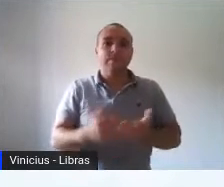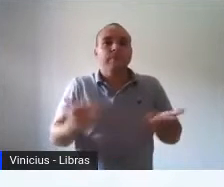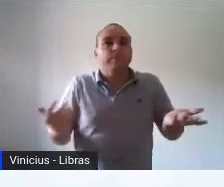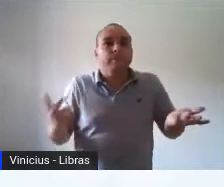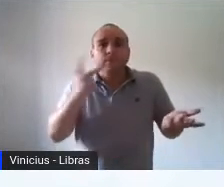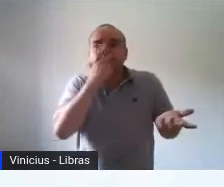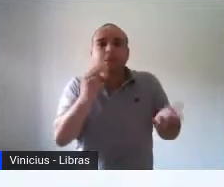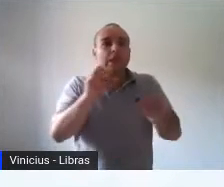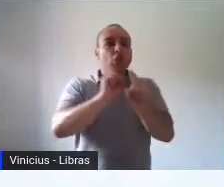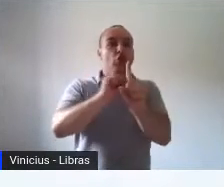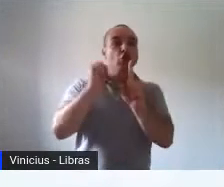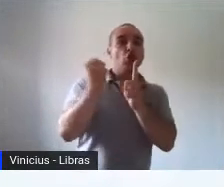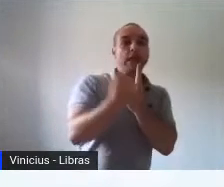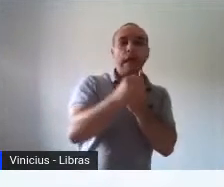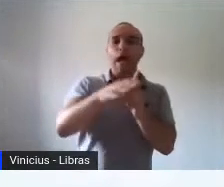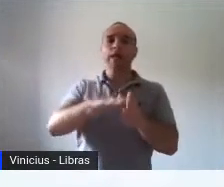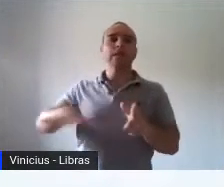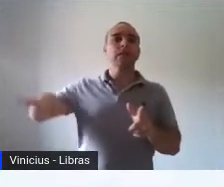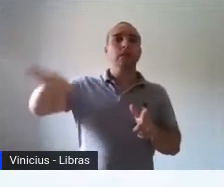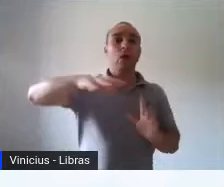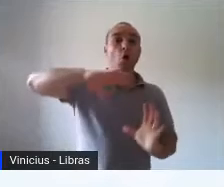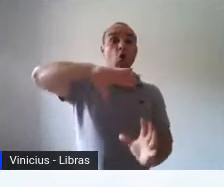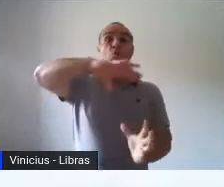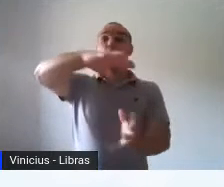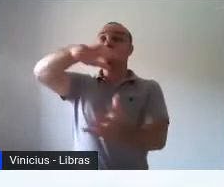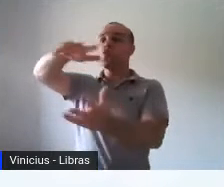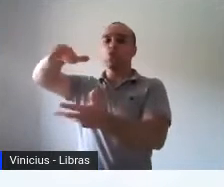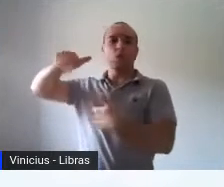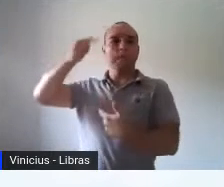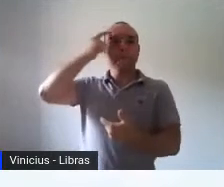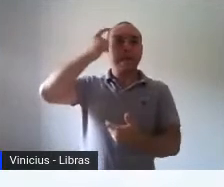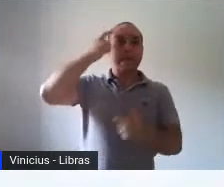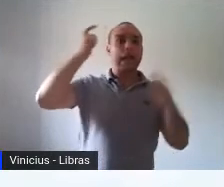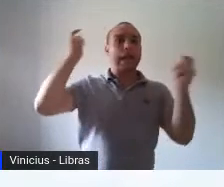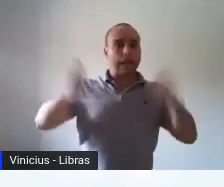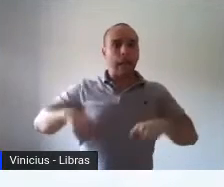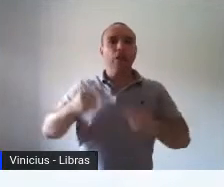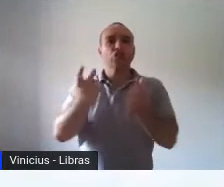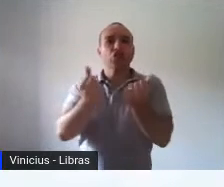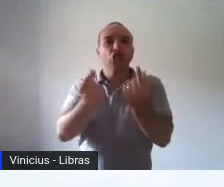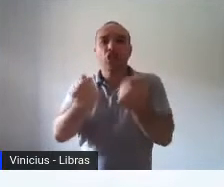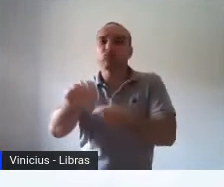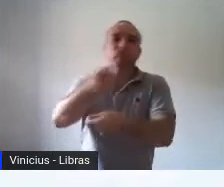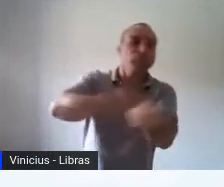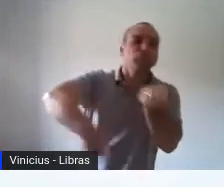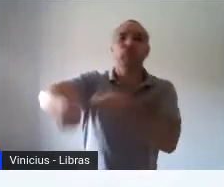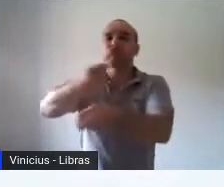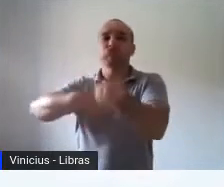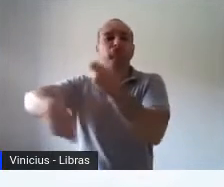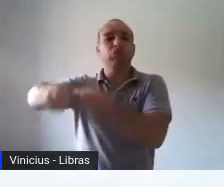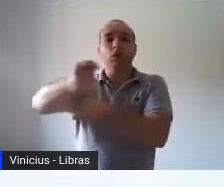se discutindo no mundo hoje, que não vai resolver o problema e vai agravar ainda mais a situação, né?